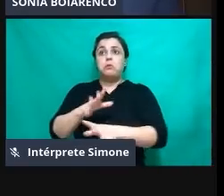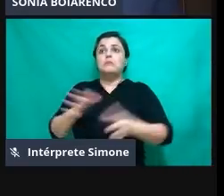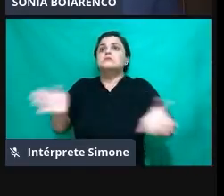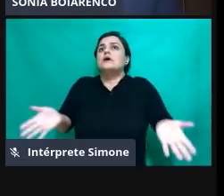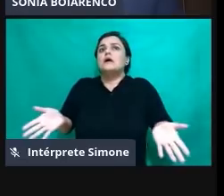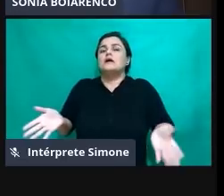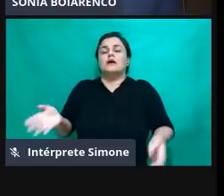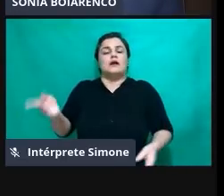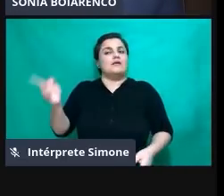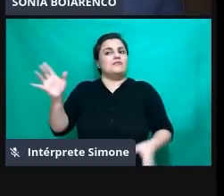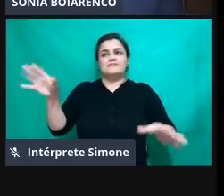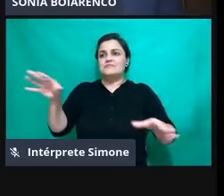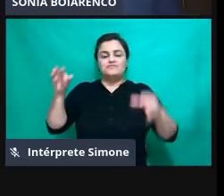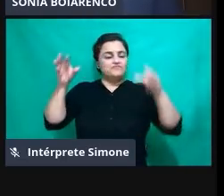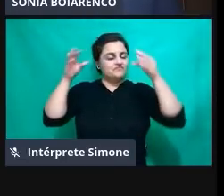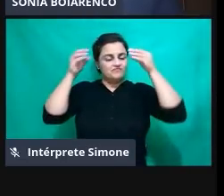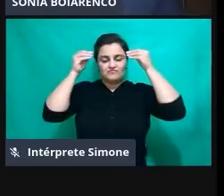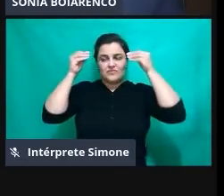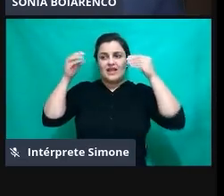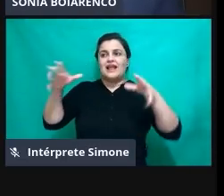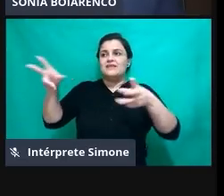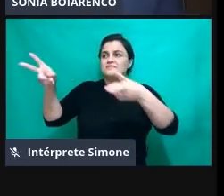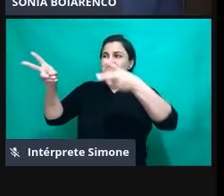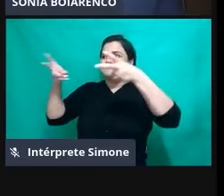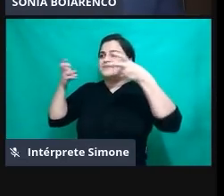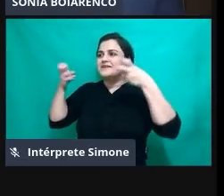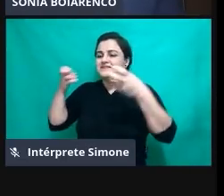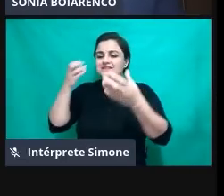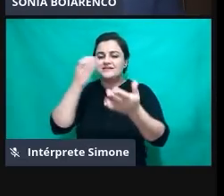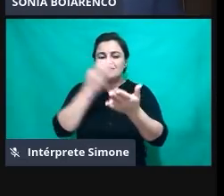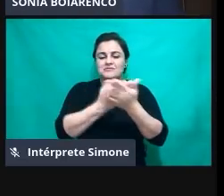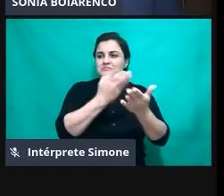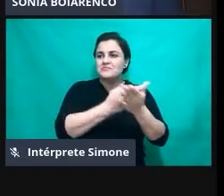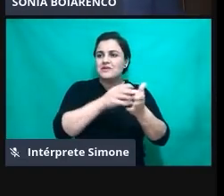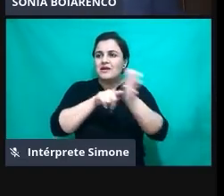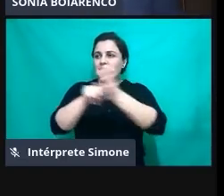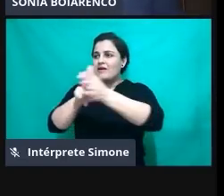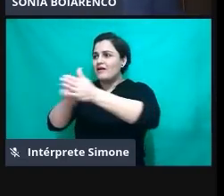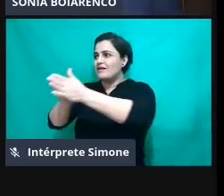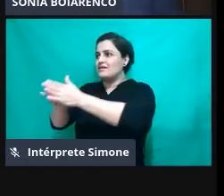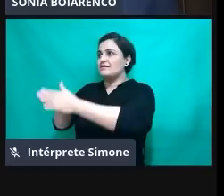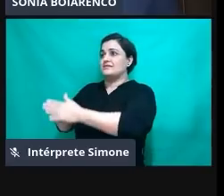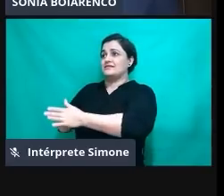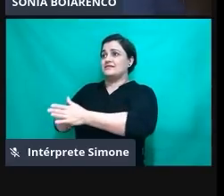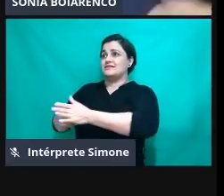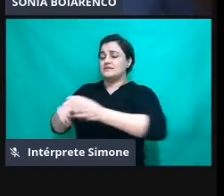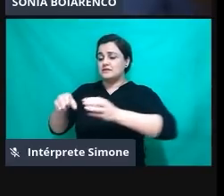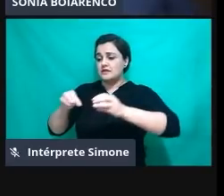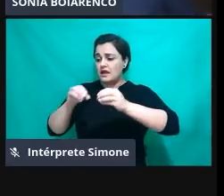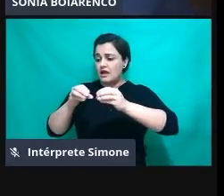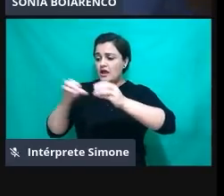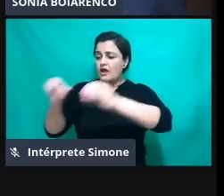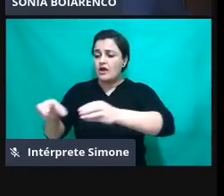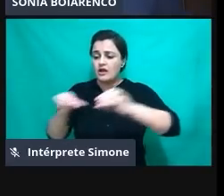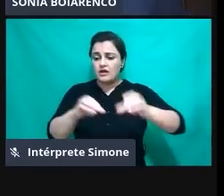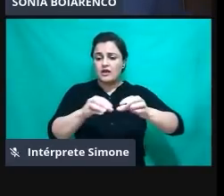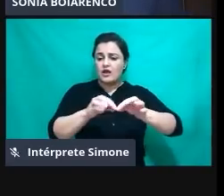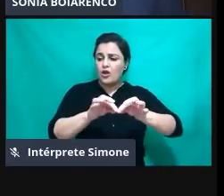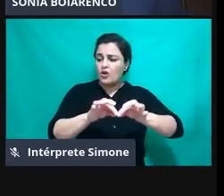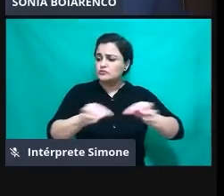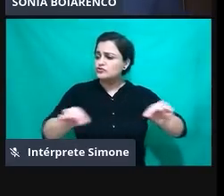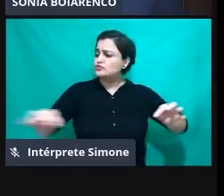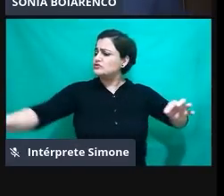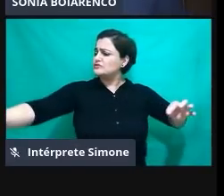espaciais, né? Como localização, orientação, direção, distância, né? Se eu quiser ir numa